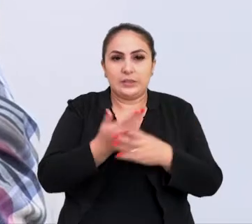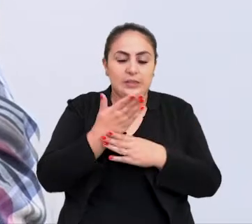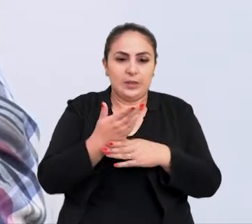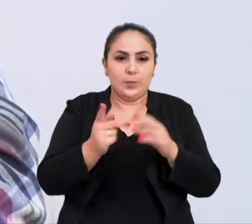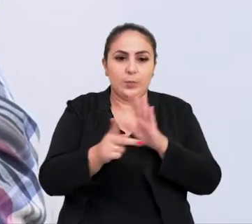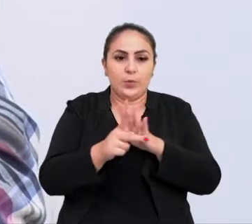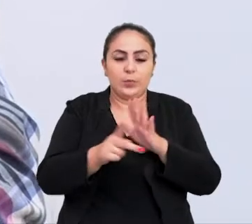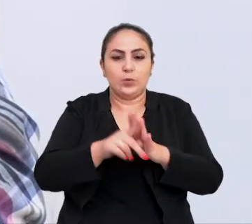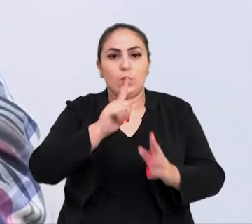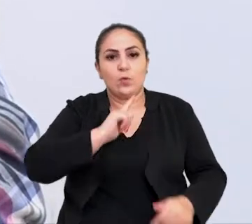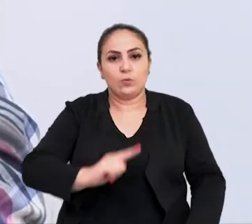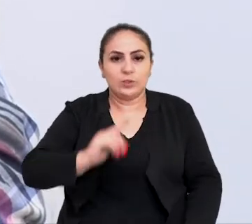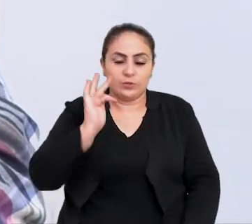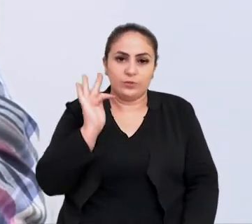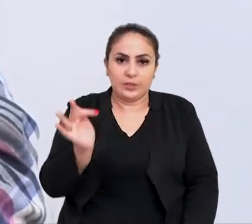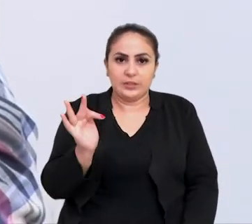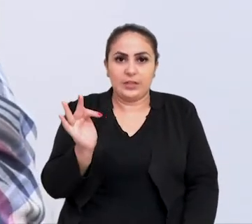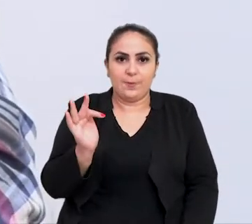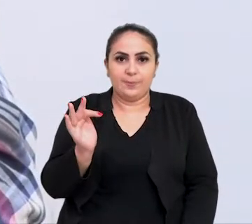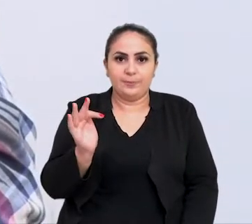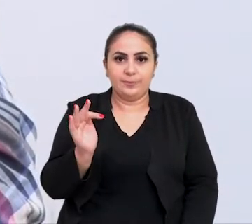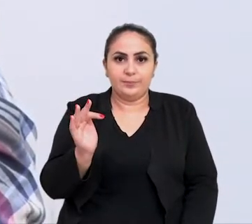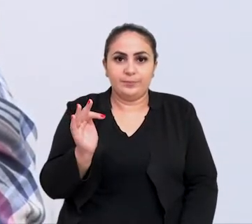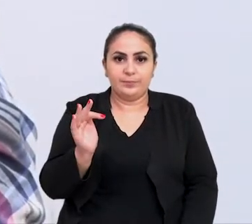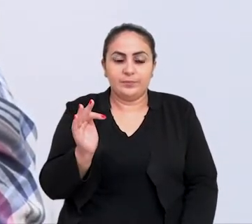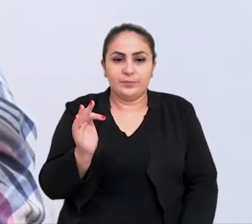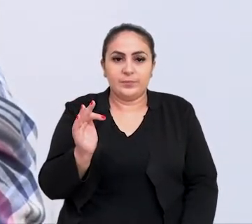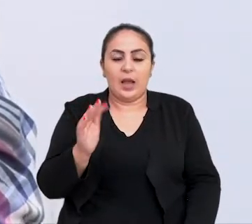criamos, o governo federal